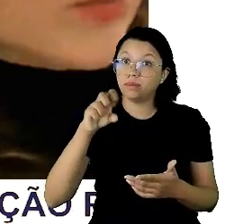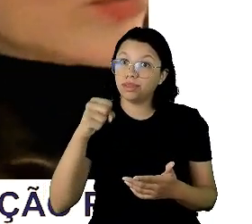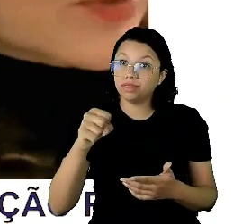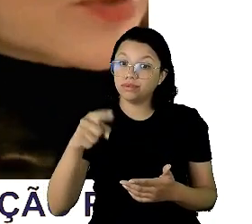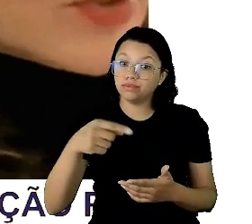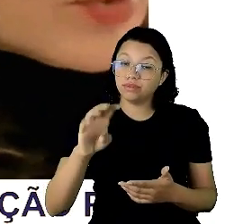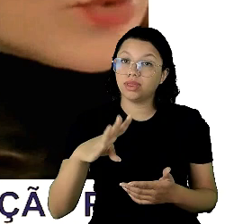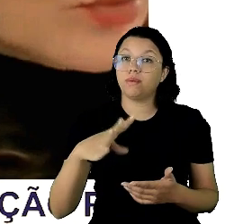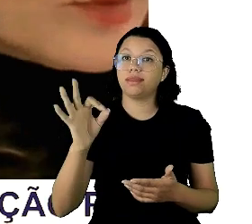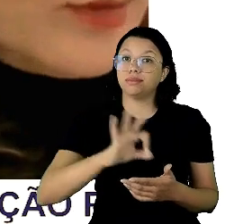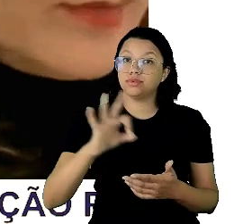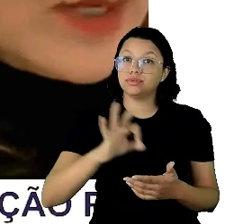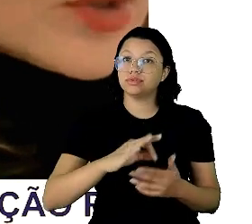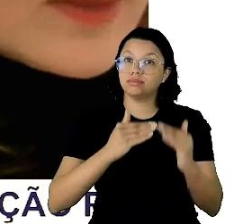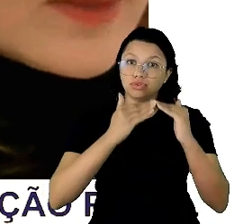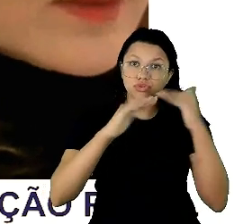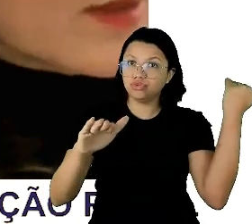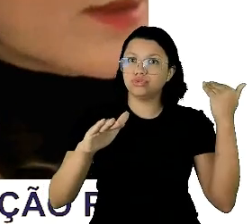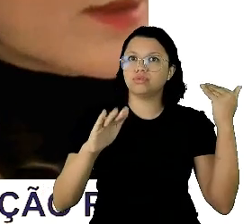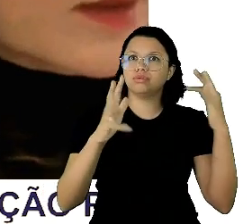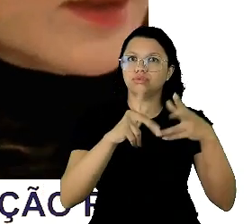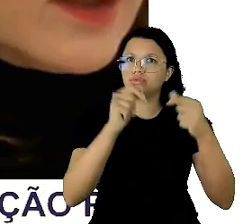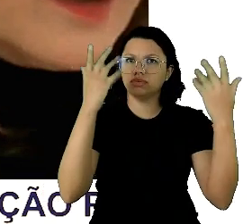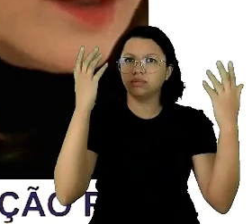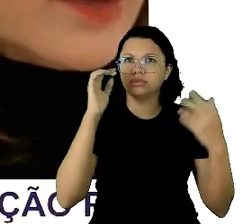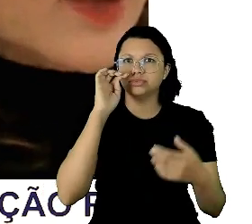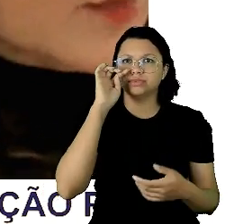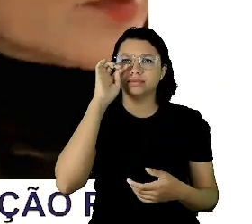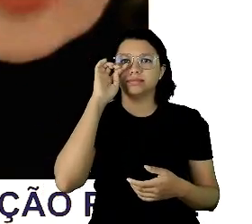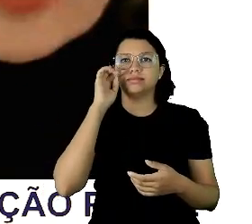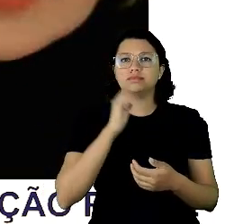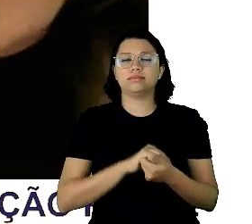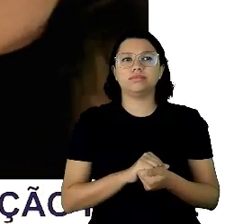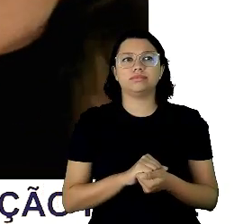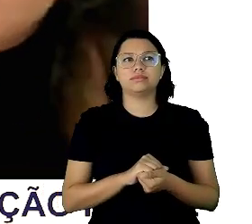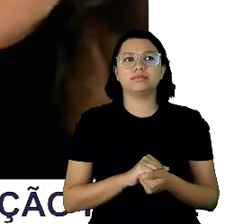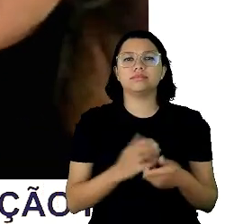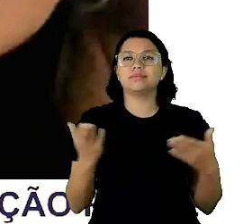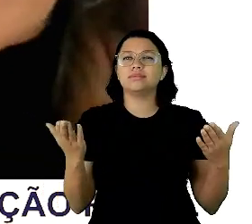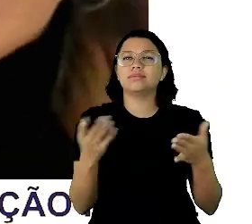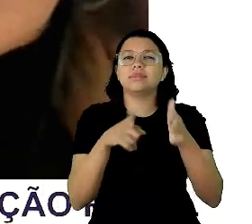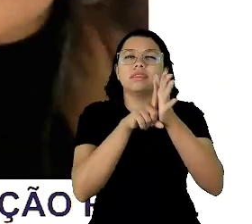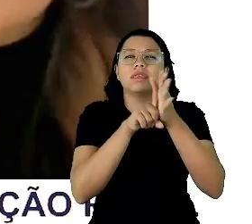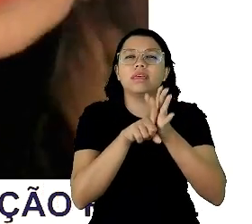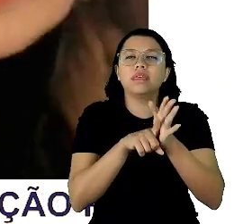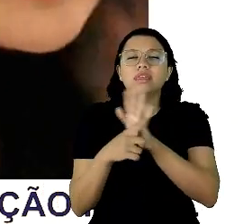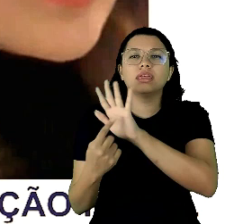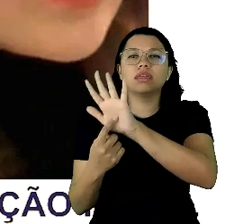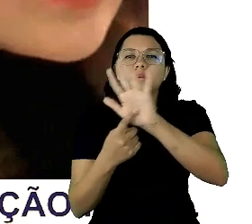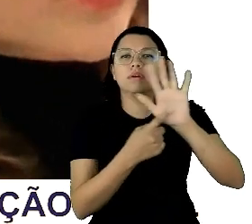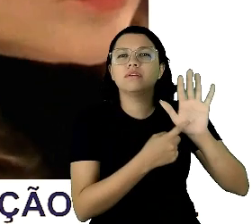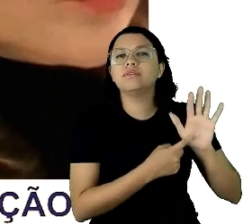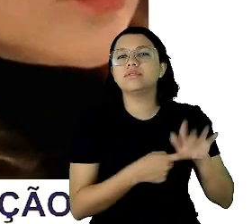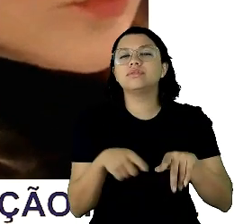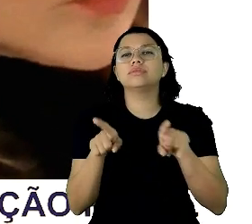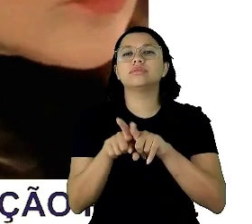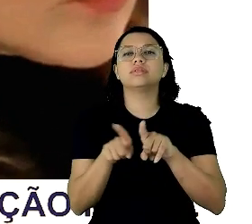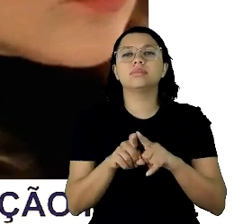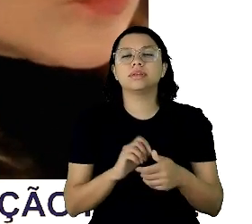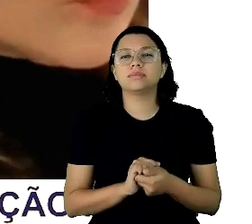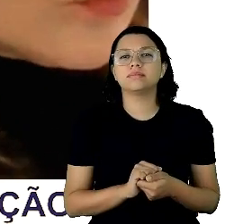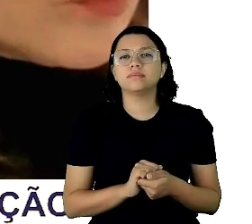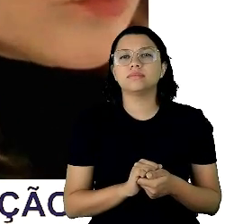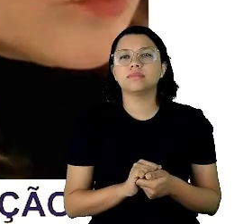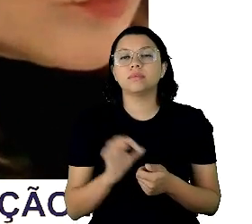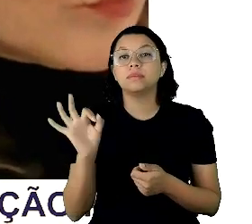58,4% que discordou totalmente, mas e essas pesquisas mostram também, né, o percentual